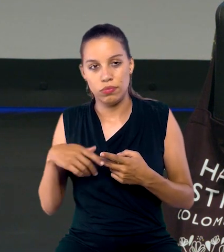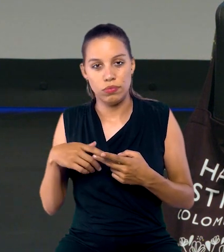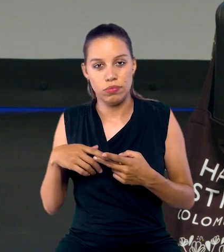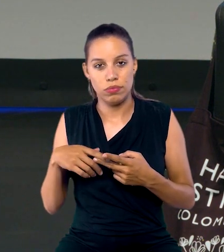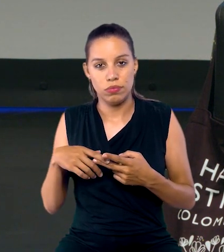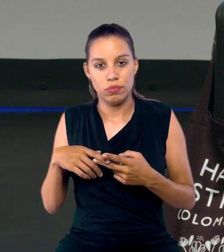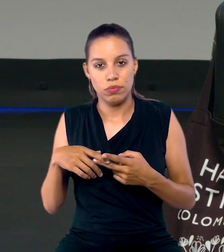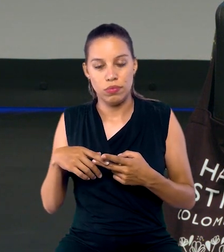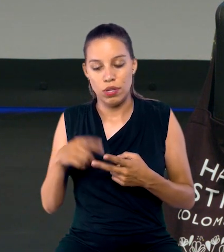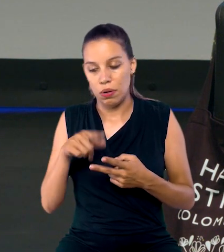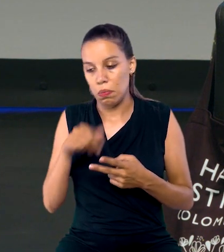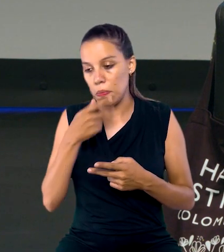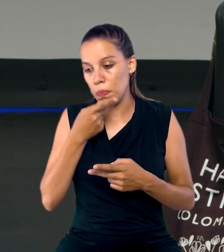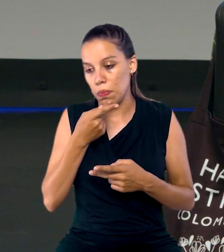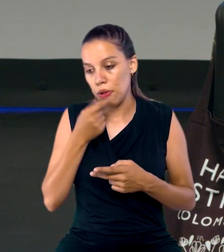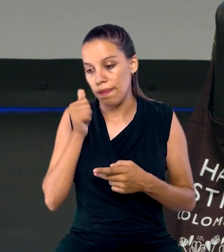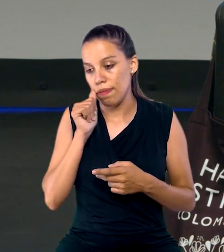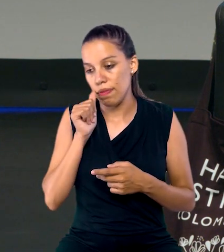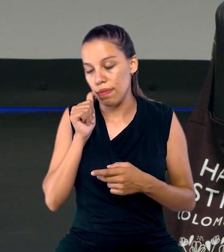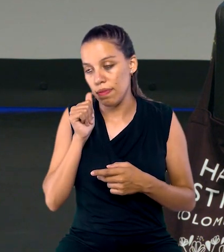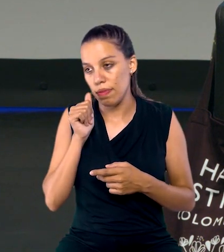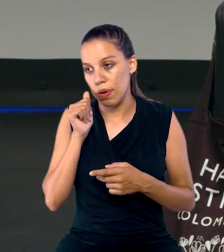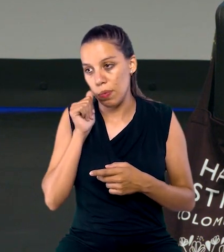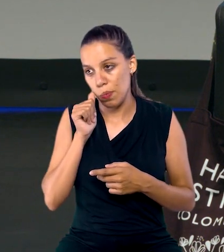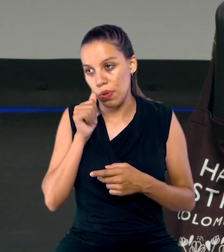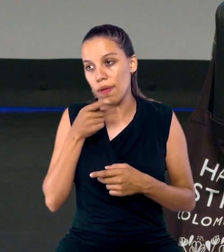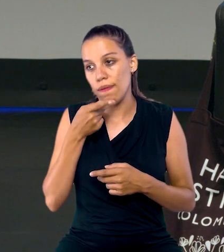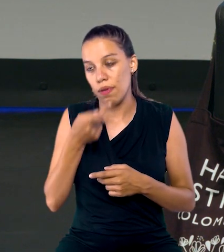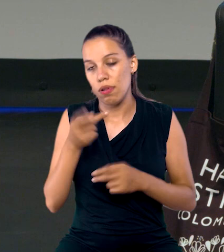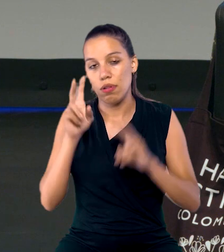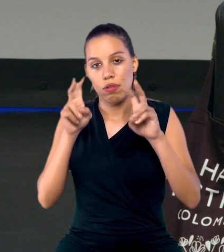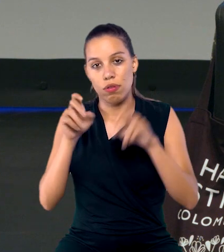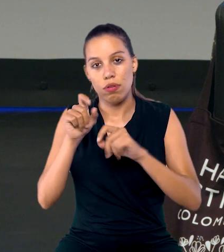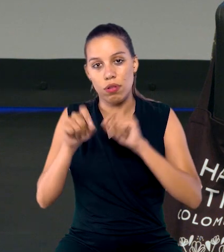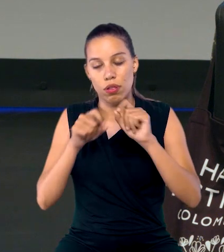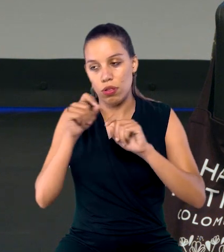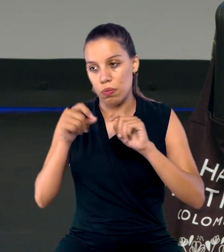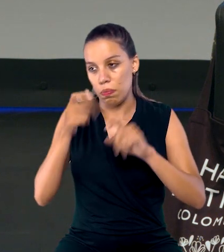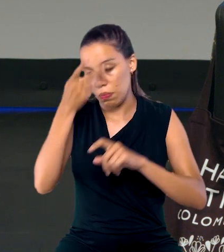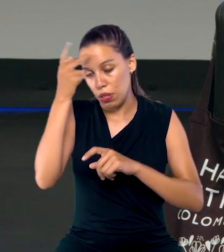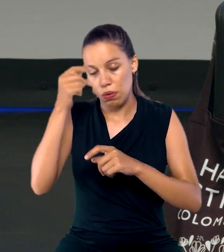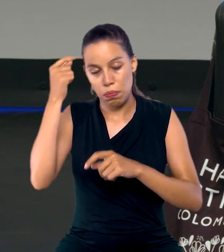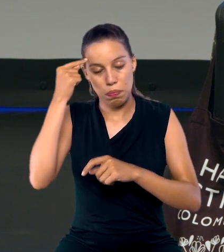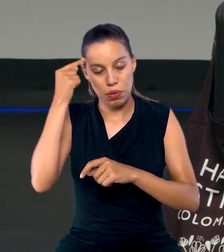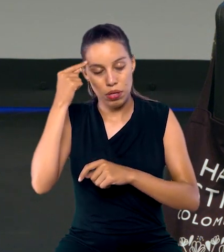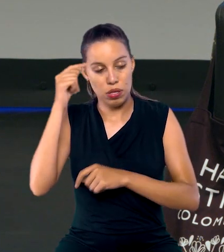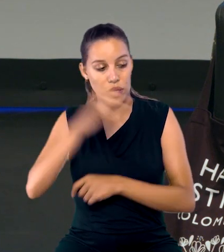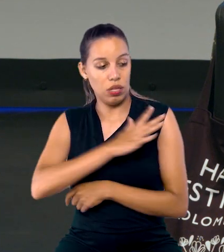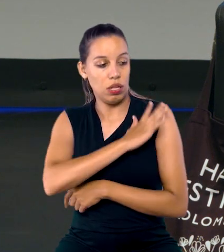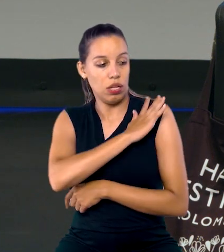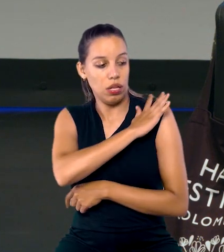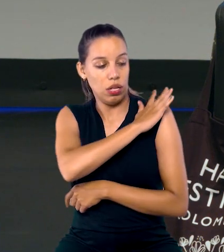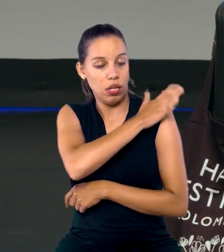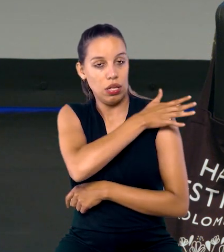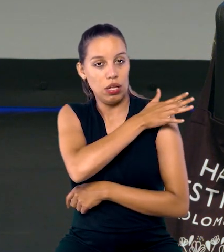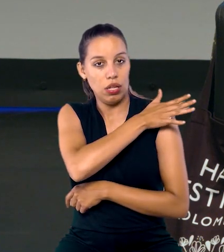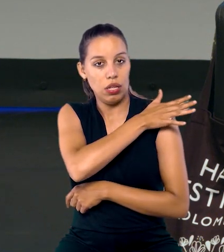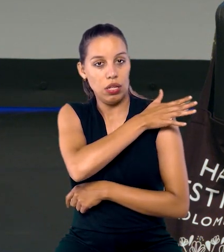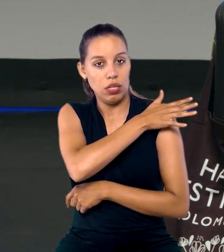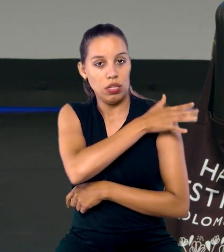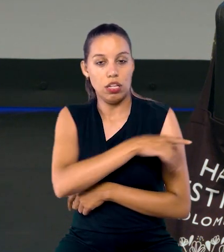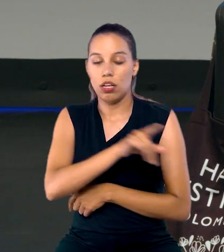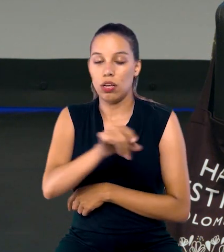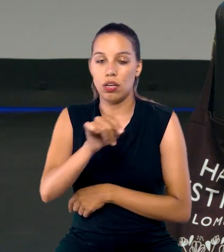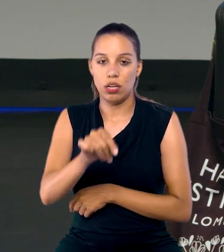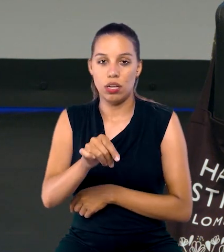muitas pessoas veem o racismo só da parte da violência, da parte da opressão, e não percebem